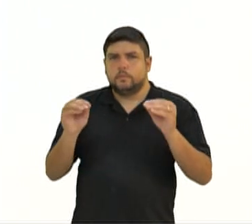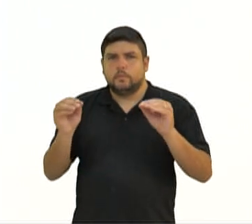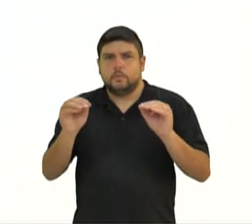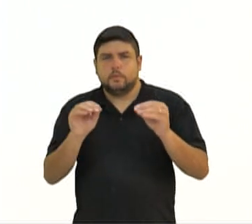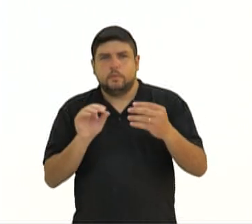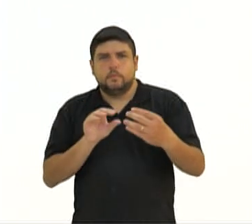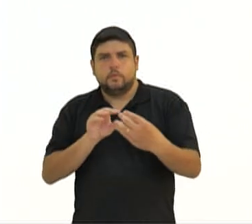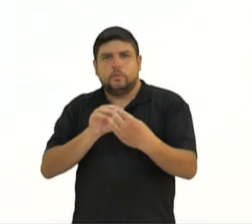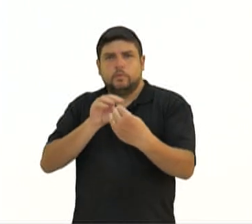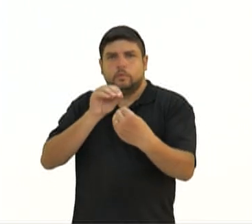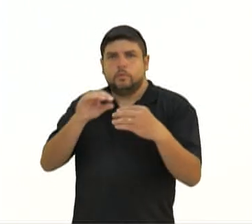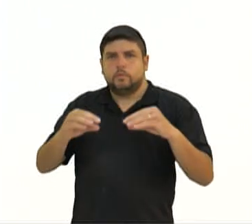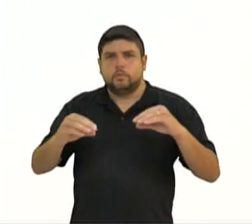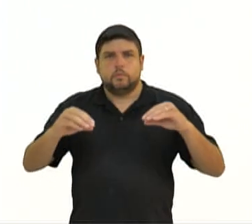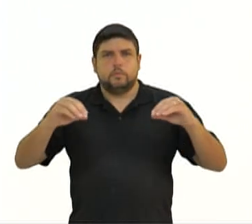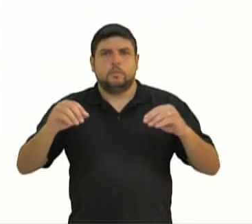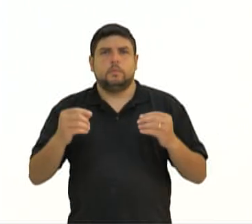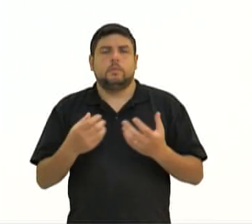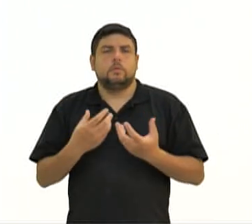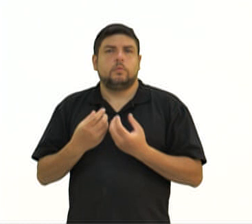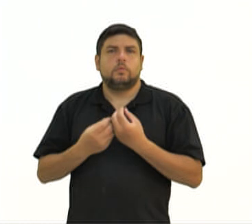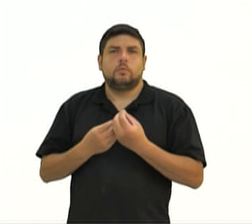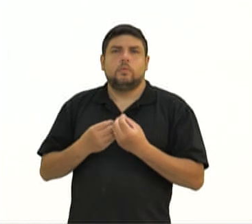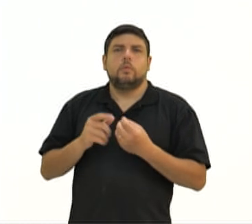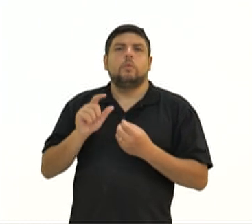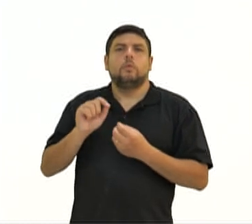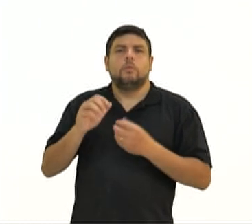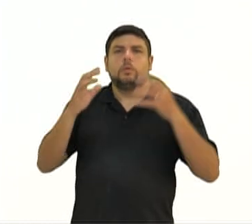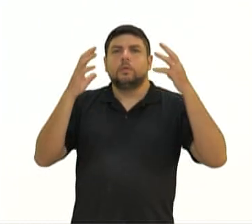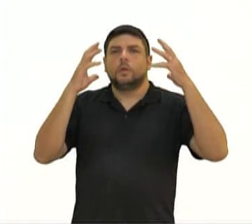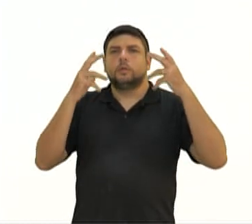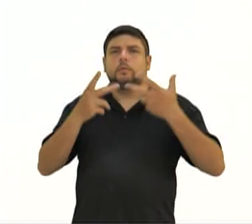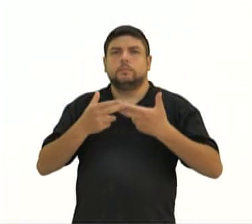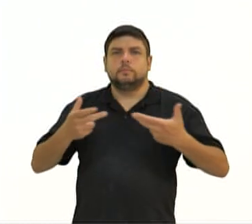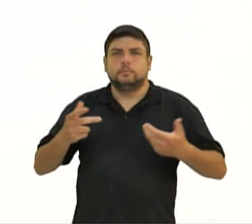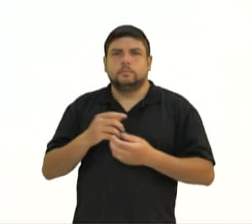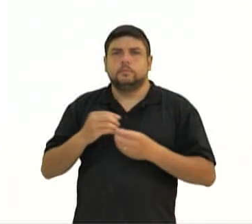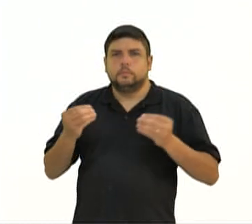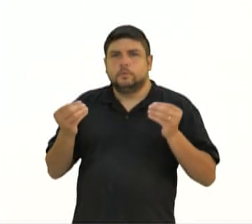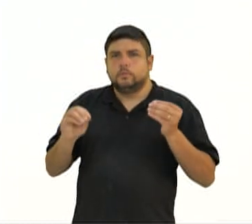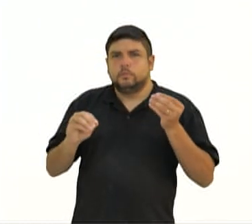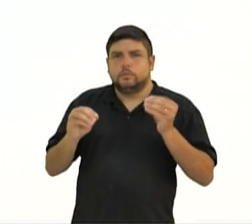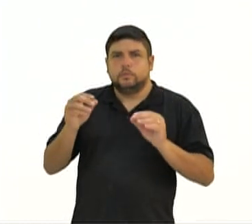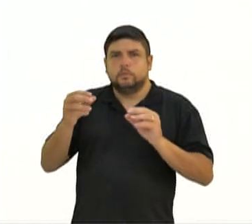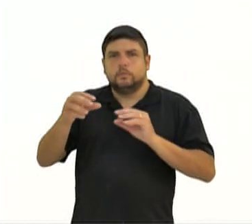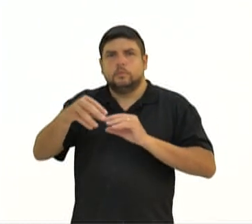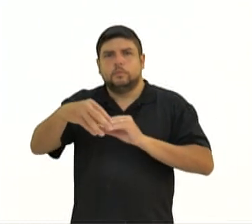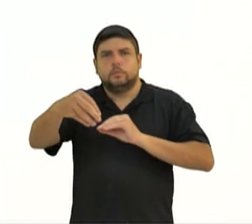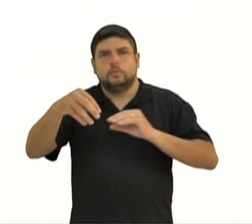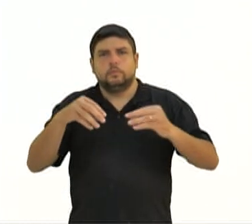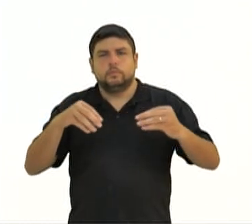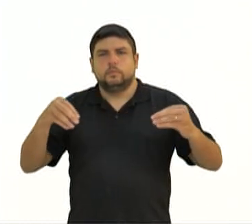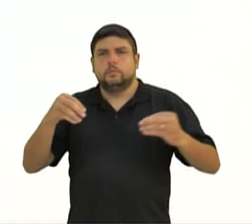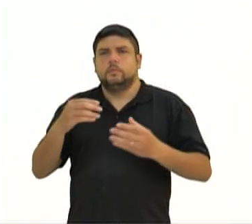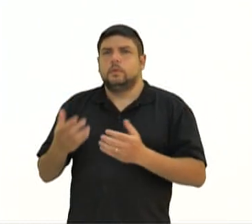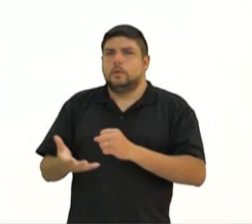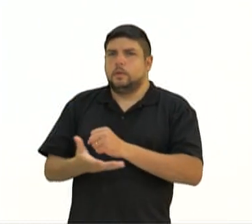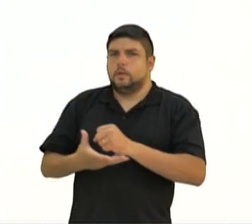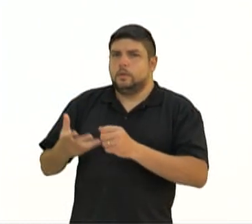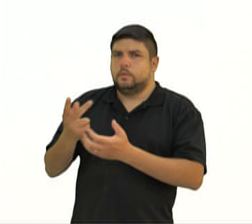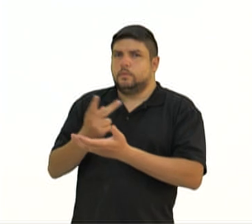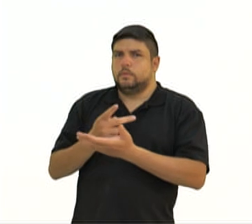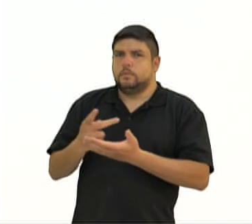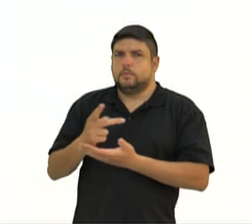eles colocavam, dos animais, tá? Essa é uma das bases do desenho, o projeto do